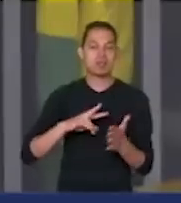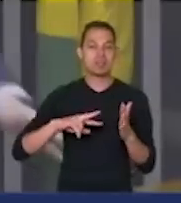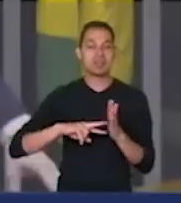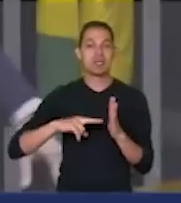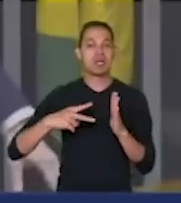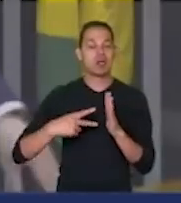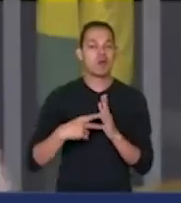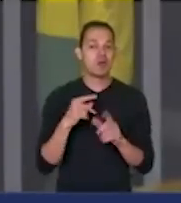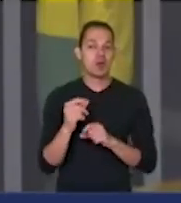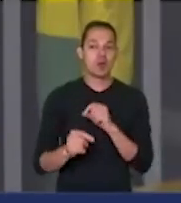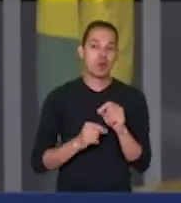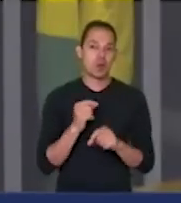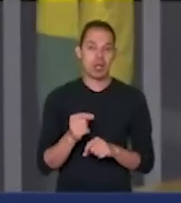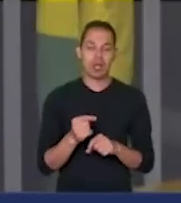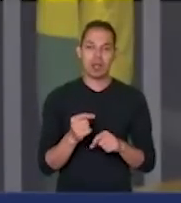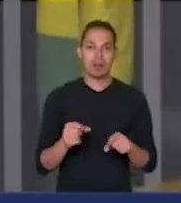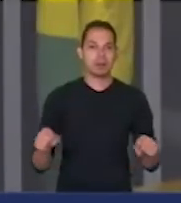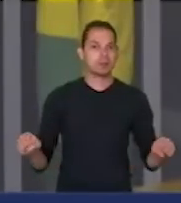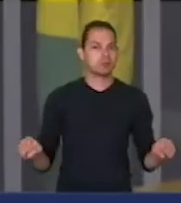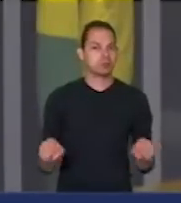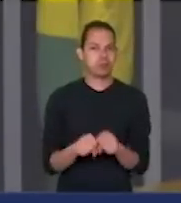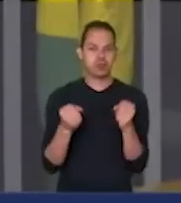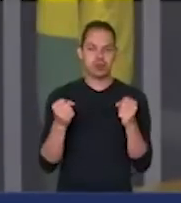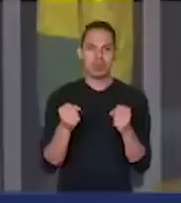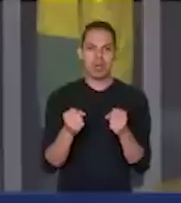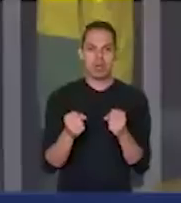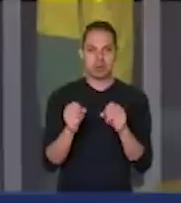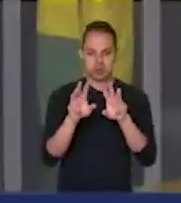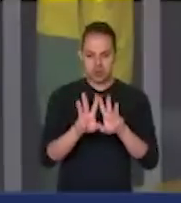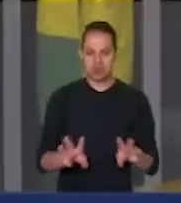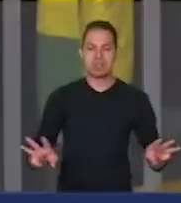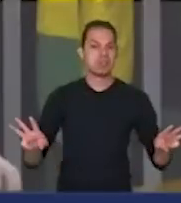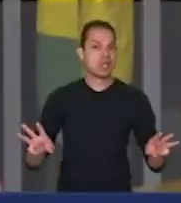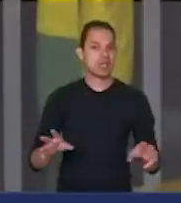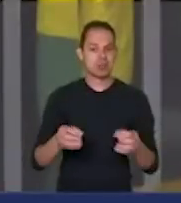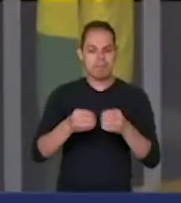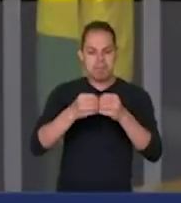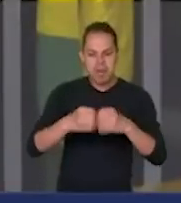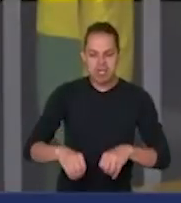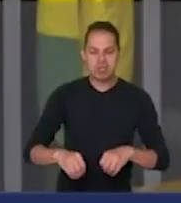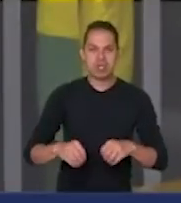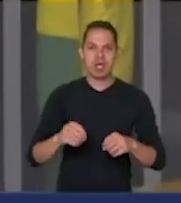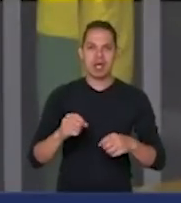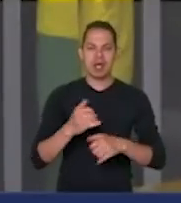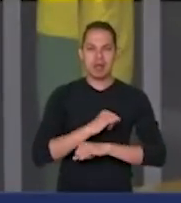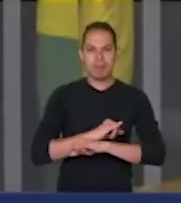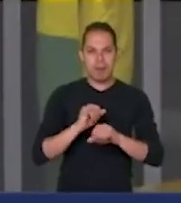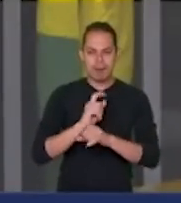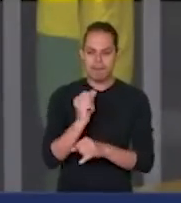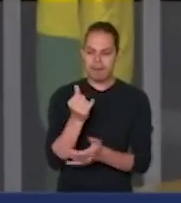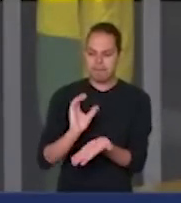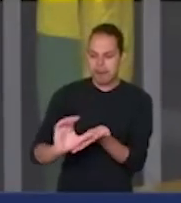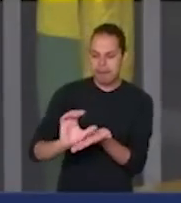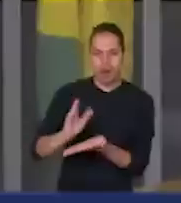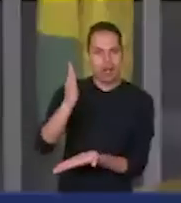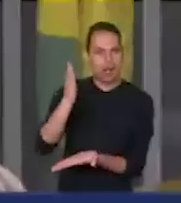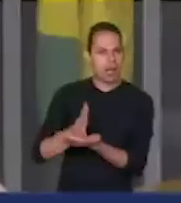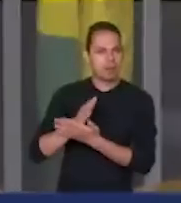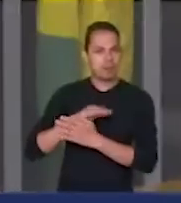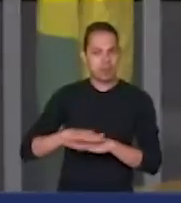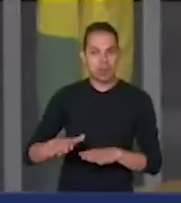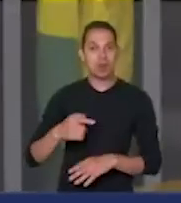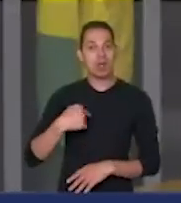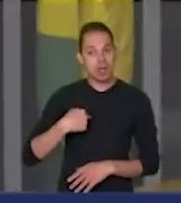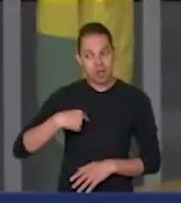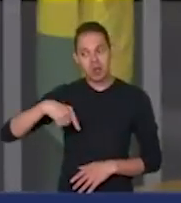quebrem-se as pernas da Brasil Paralelo. Vamos acabar com sua fonte de custeio. Eu estive na sede